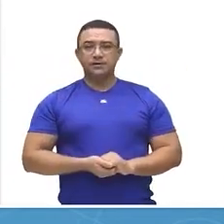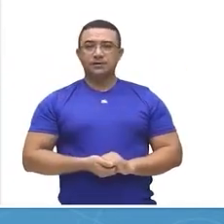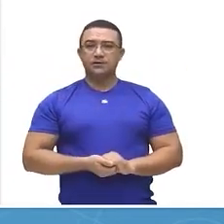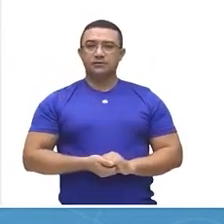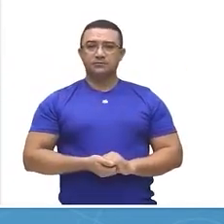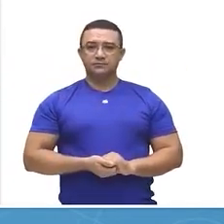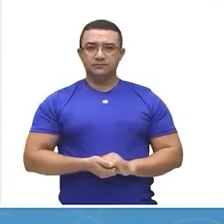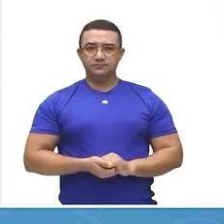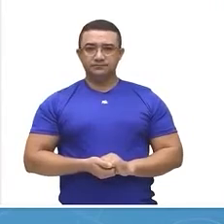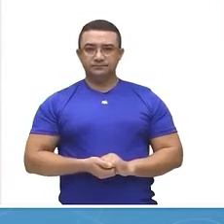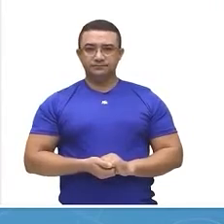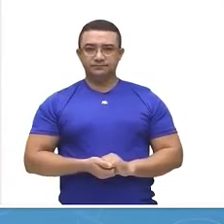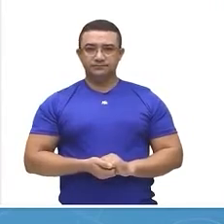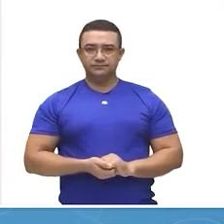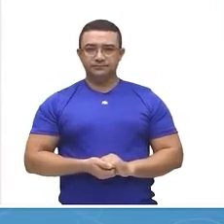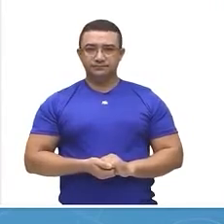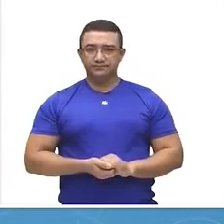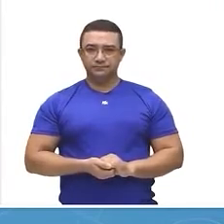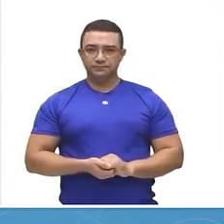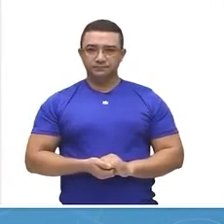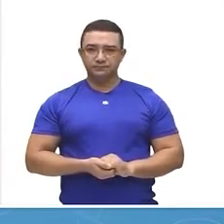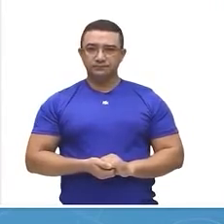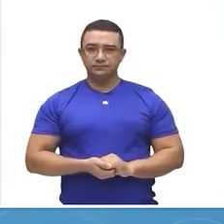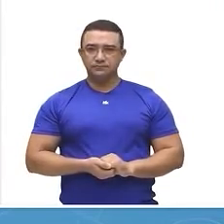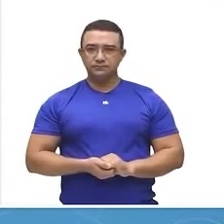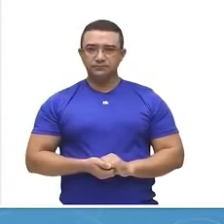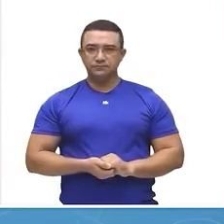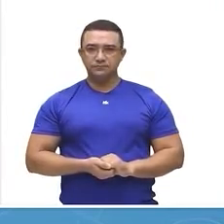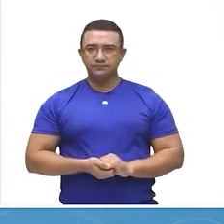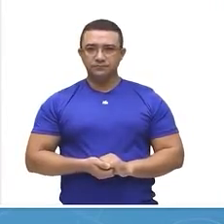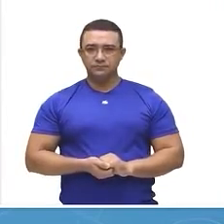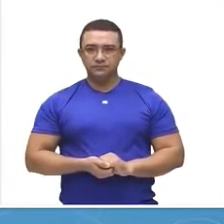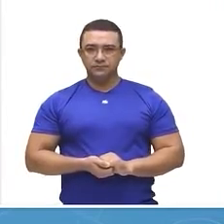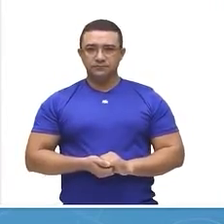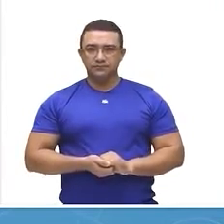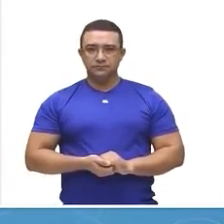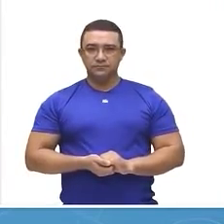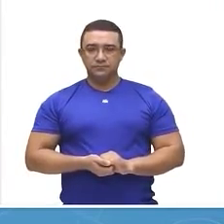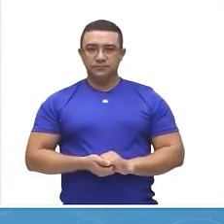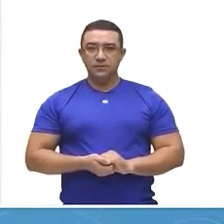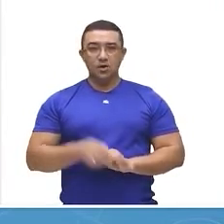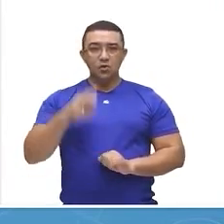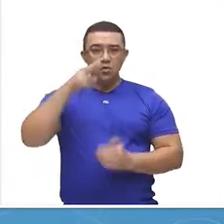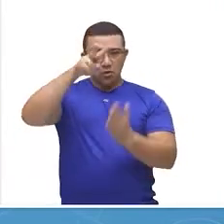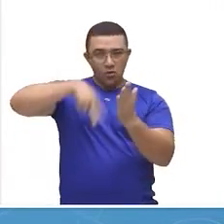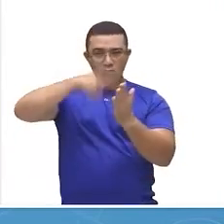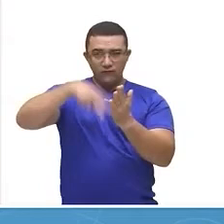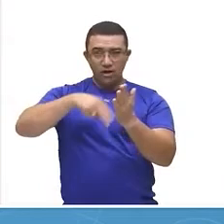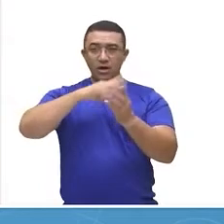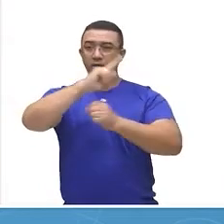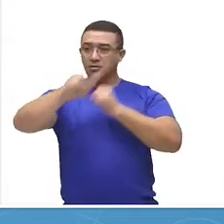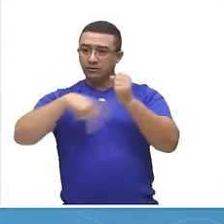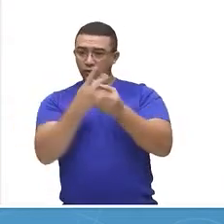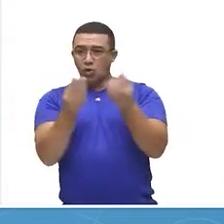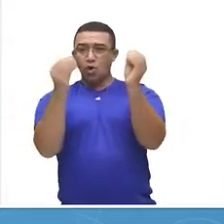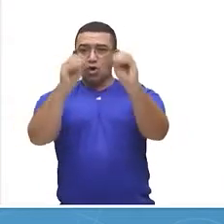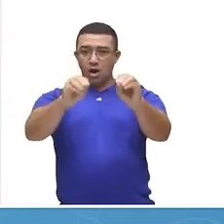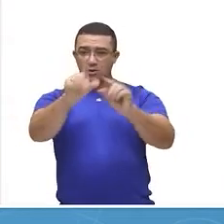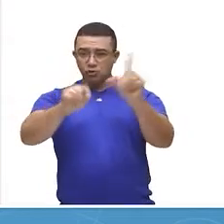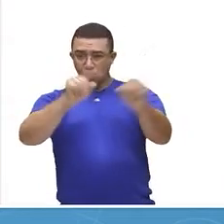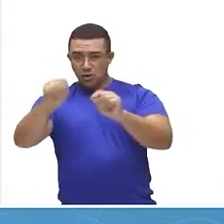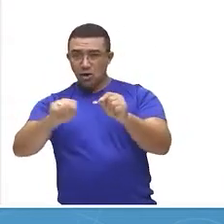Her pillow. Então, vocês vão escolher ali, né? Vão ler a questão e vão preencher essa lacuna escolhendo uma